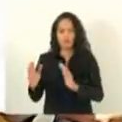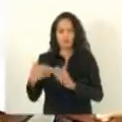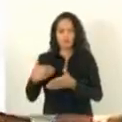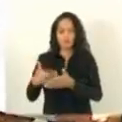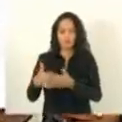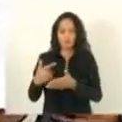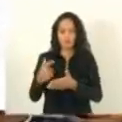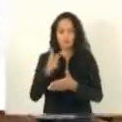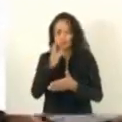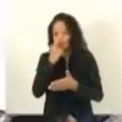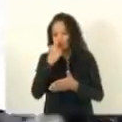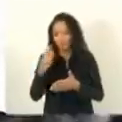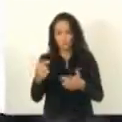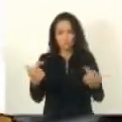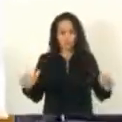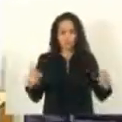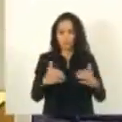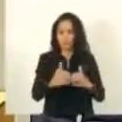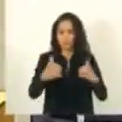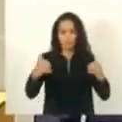úmido. Então, assim,